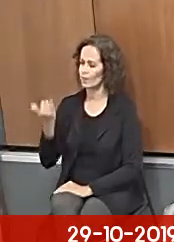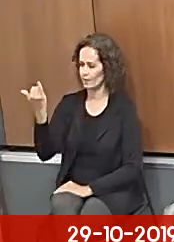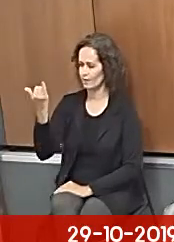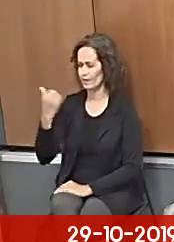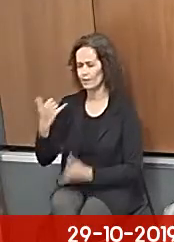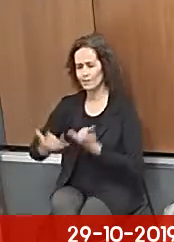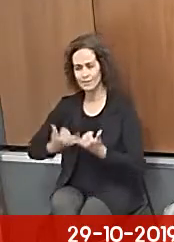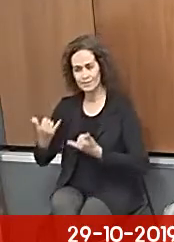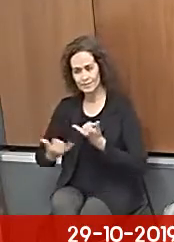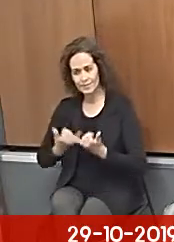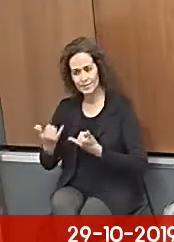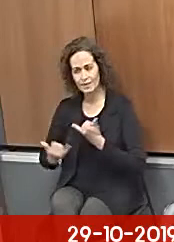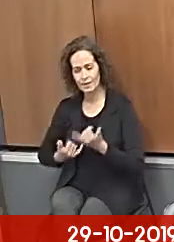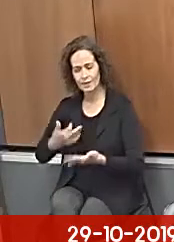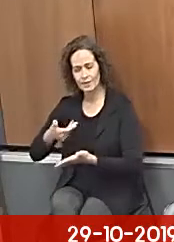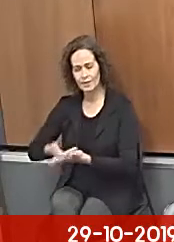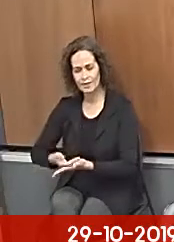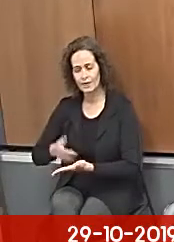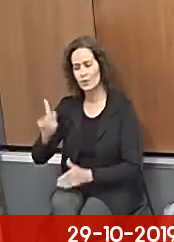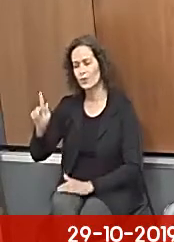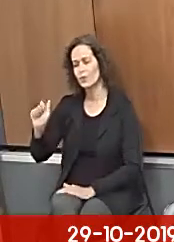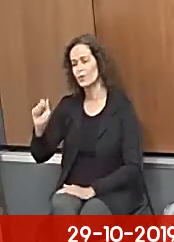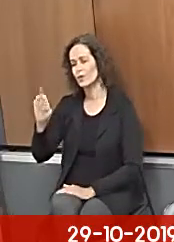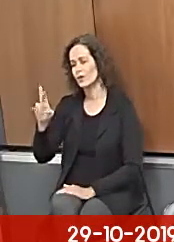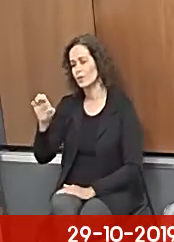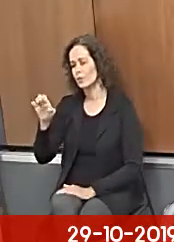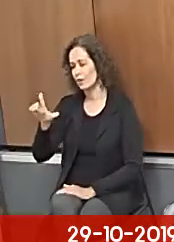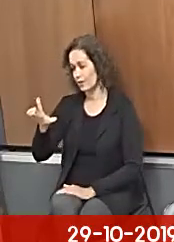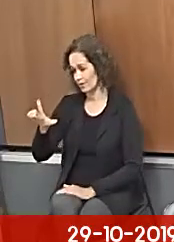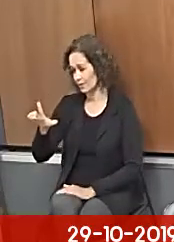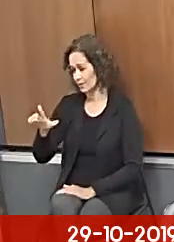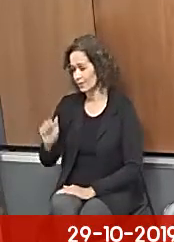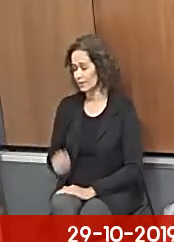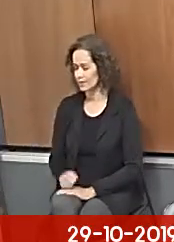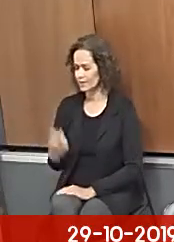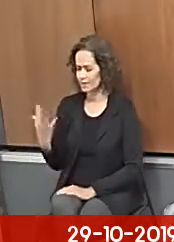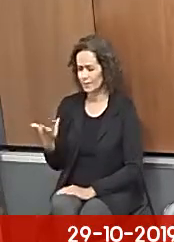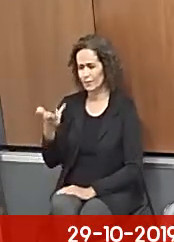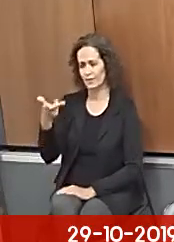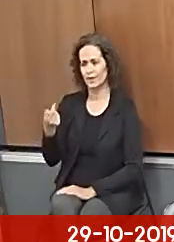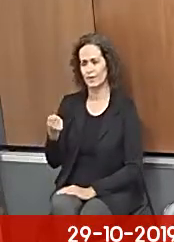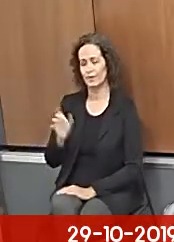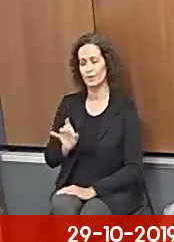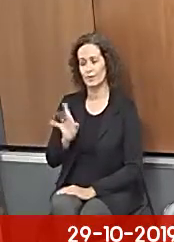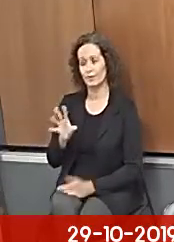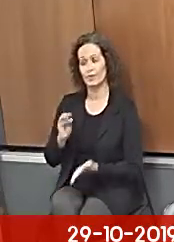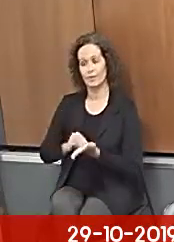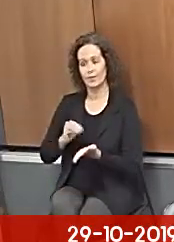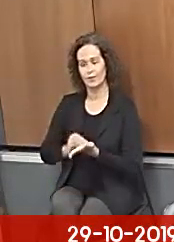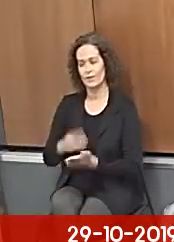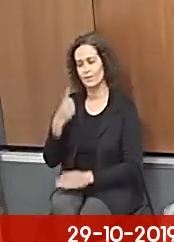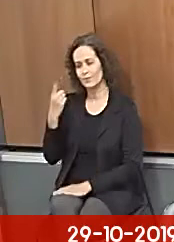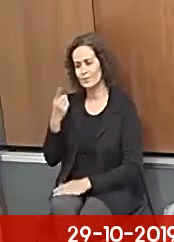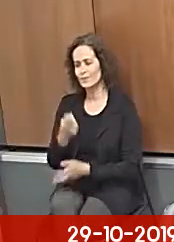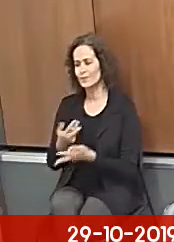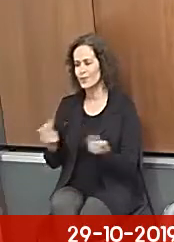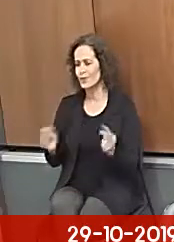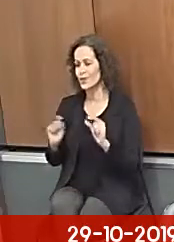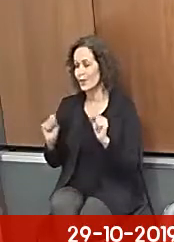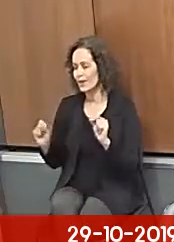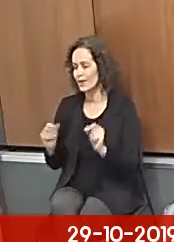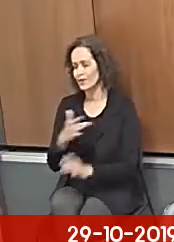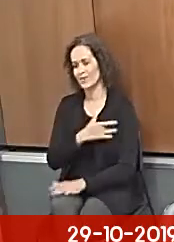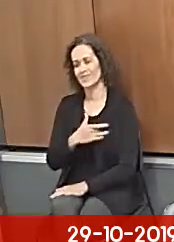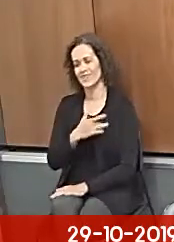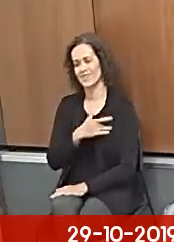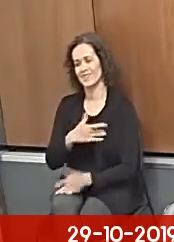brincava até aqui com o Gabriel, que para ser perfeito só faltava uma coisa, ser cruzeirense, mas